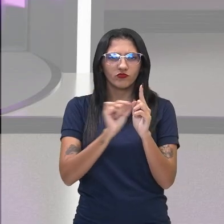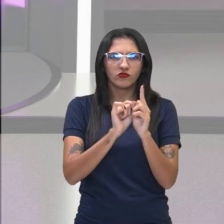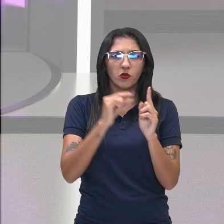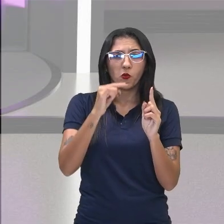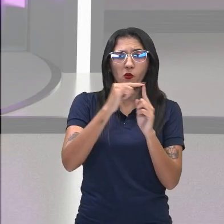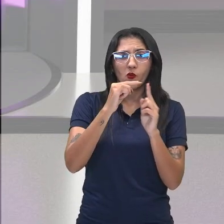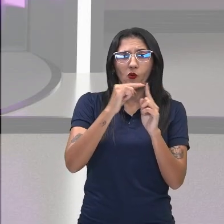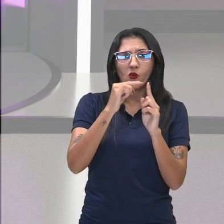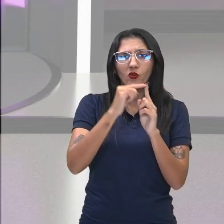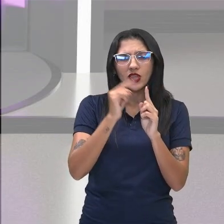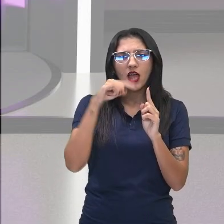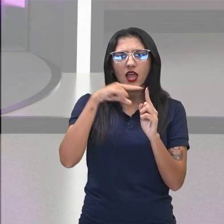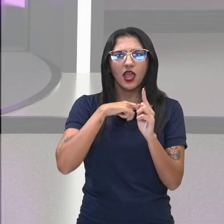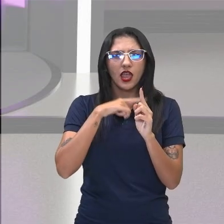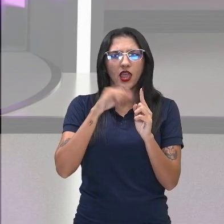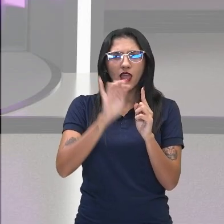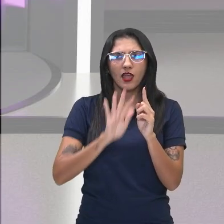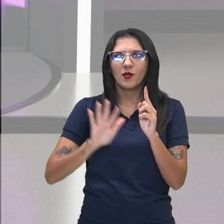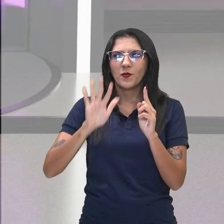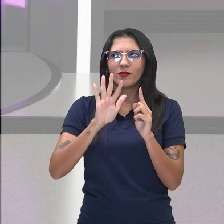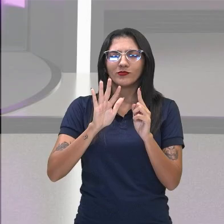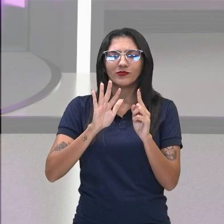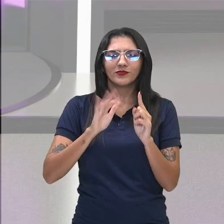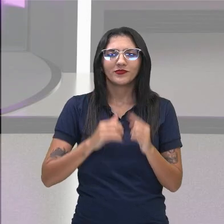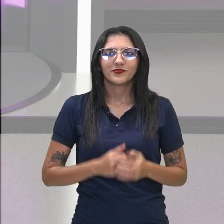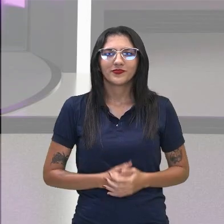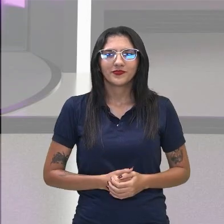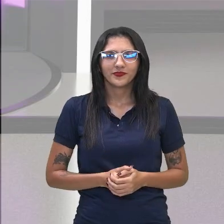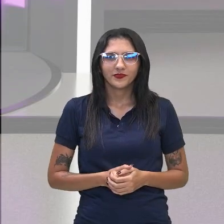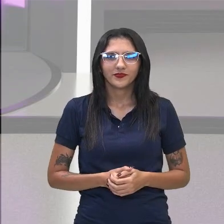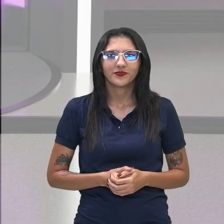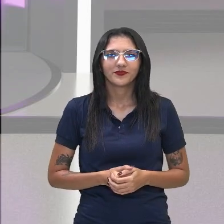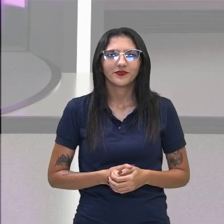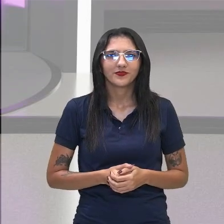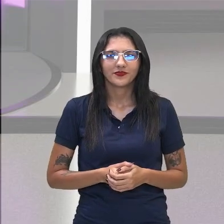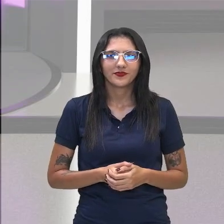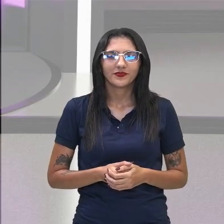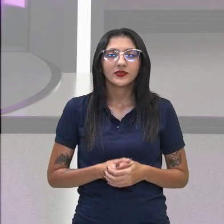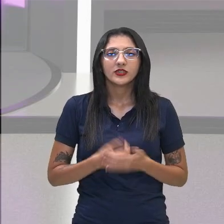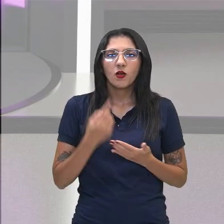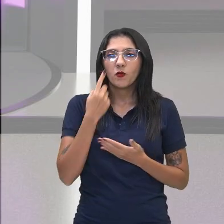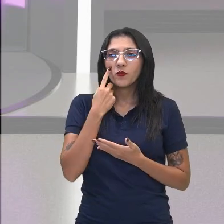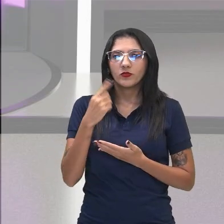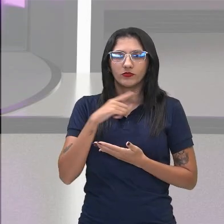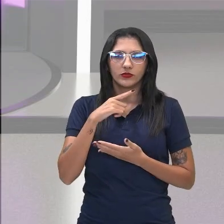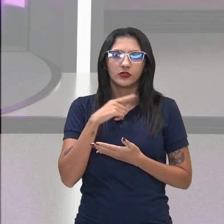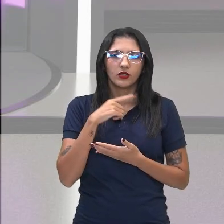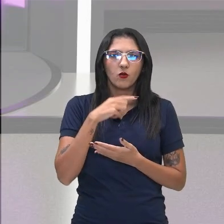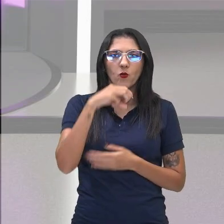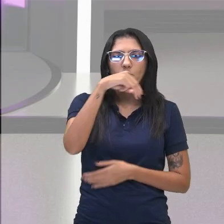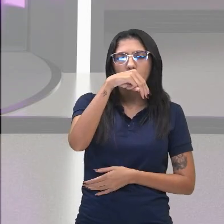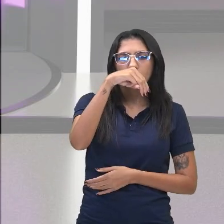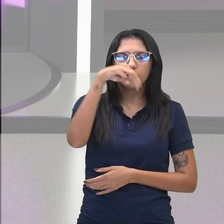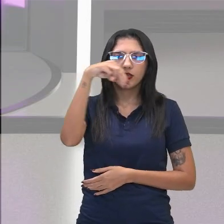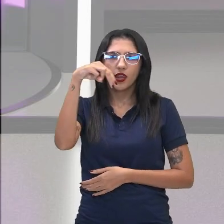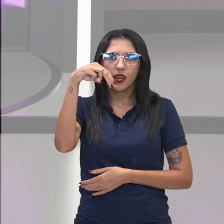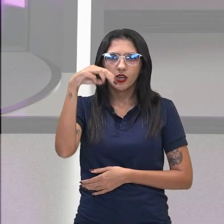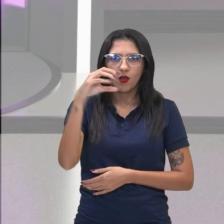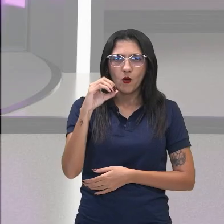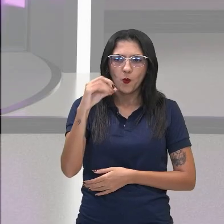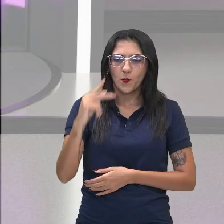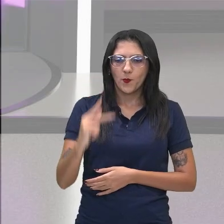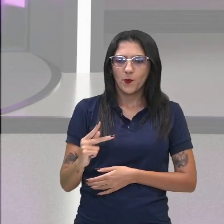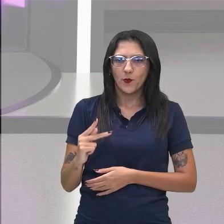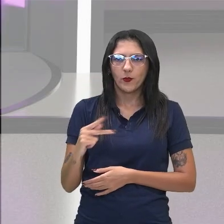em vértice, são os pontos onde os lados se encontram, beleza? Então, eu tenho o vértice M, tenho o vértice N, o vértice O,